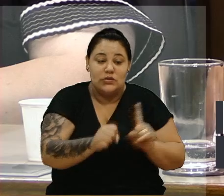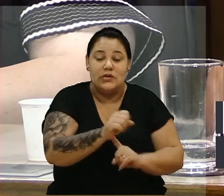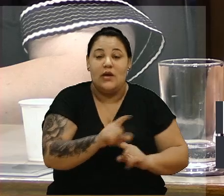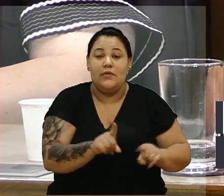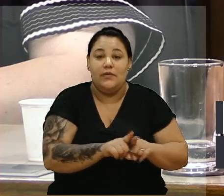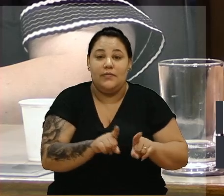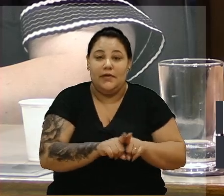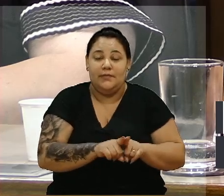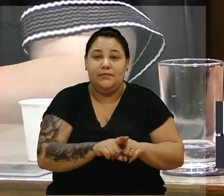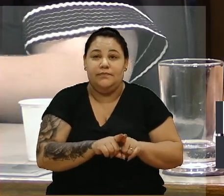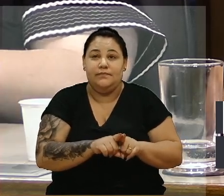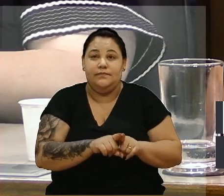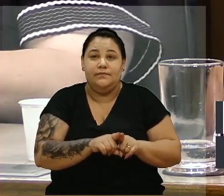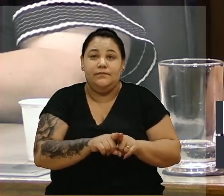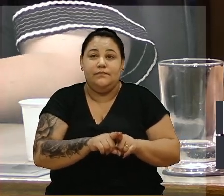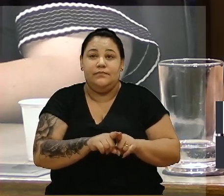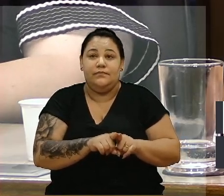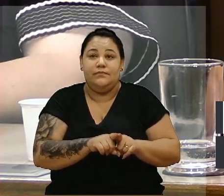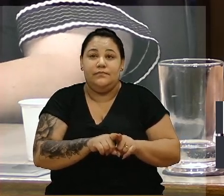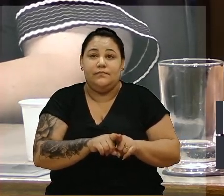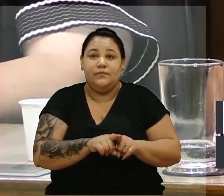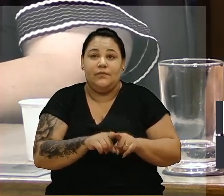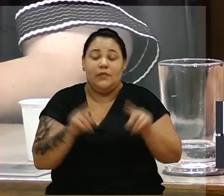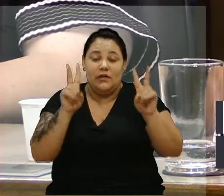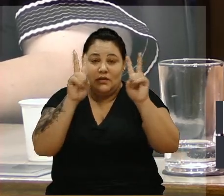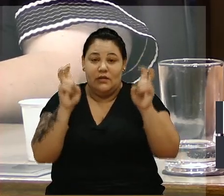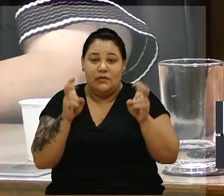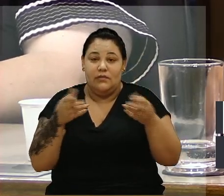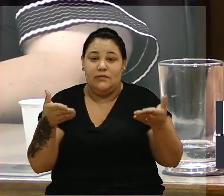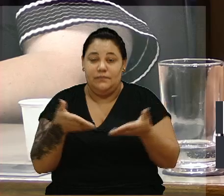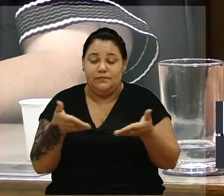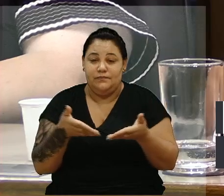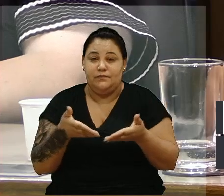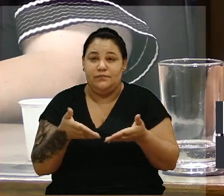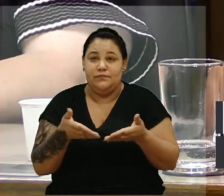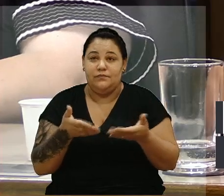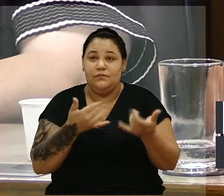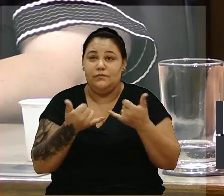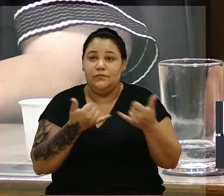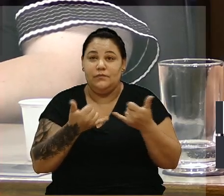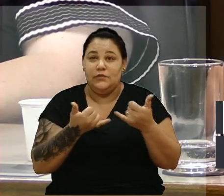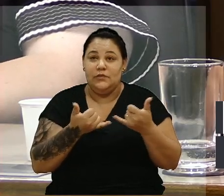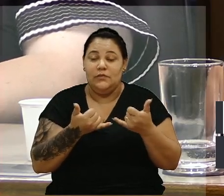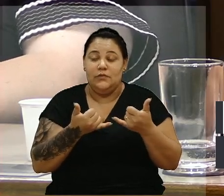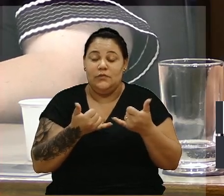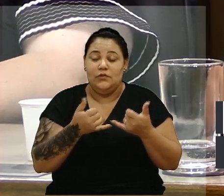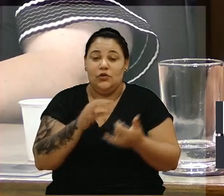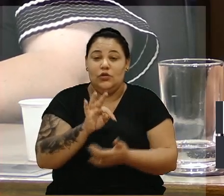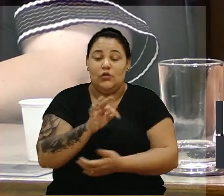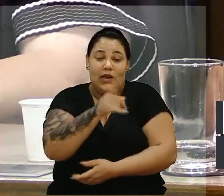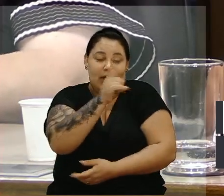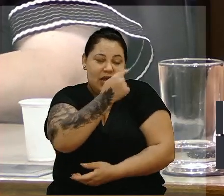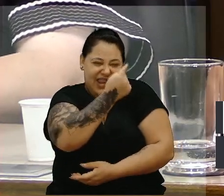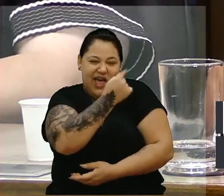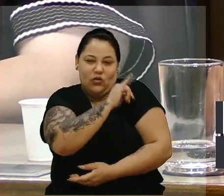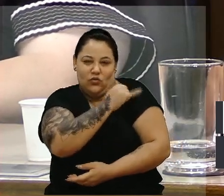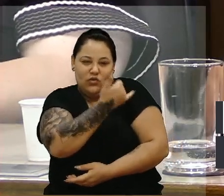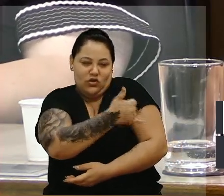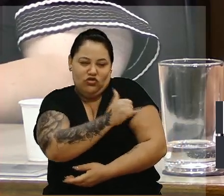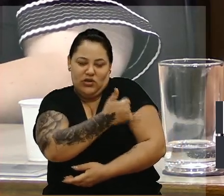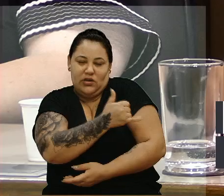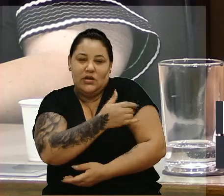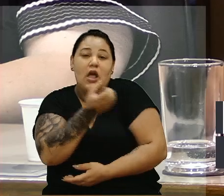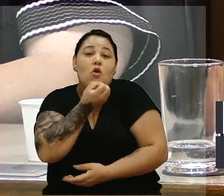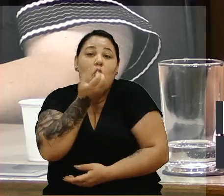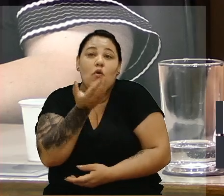né, temas da atualidade. Veja o Tuiuti, lá do Rio de Janeiro. Eles contaram